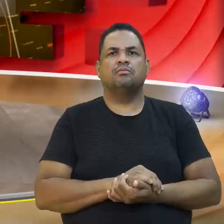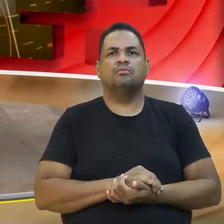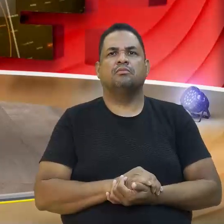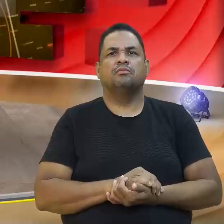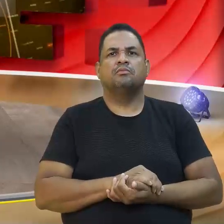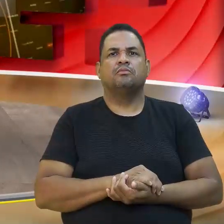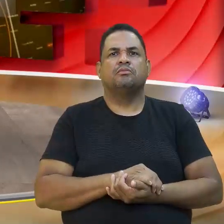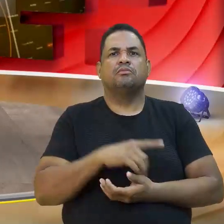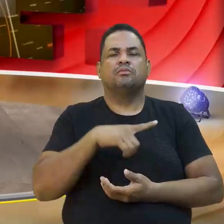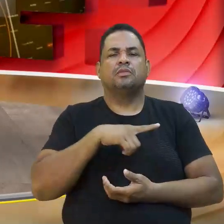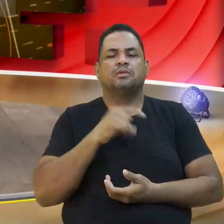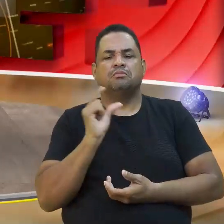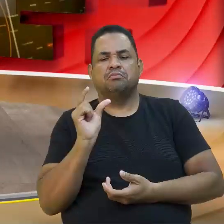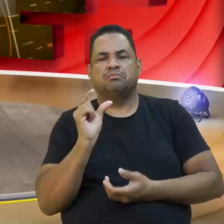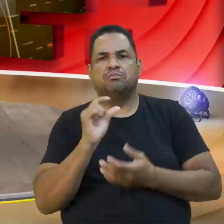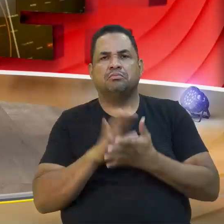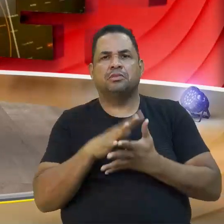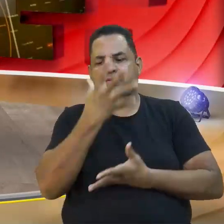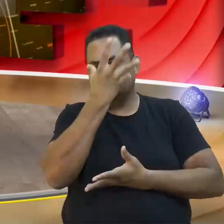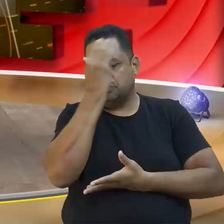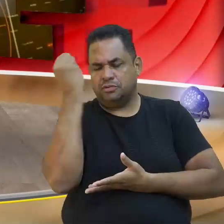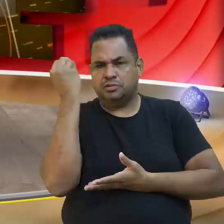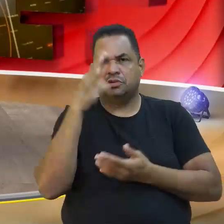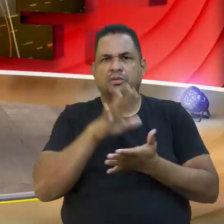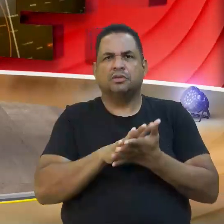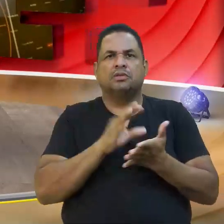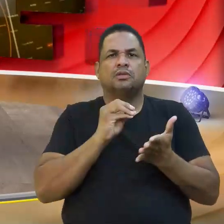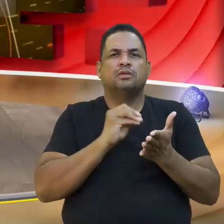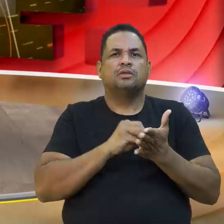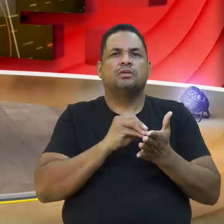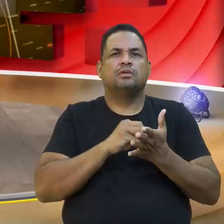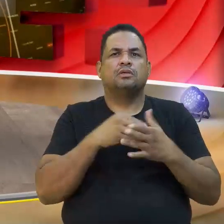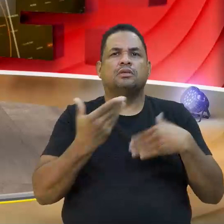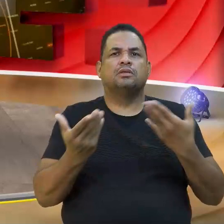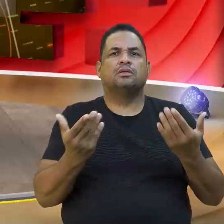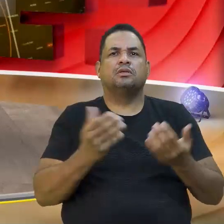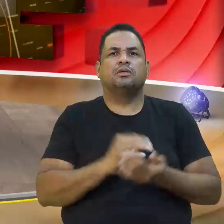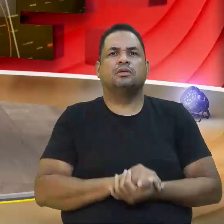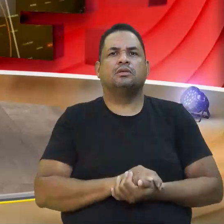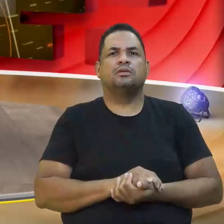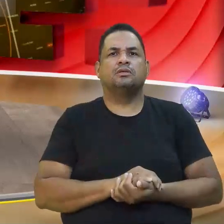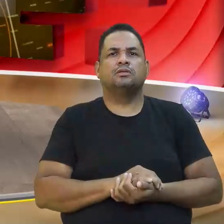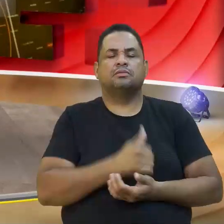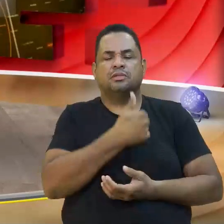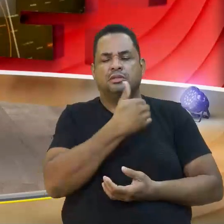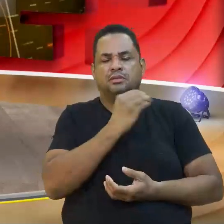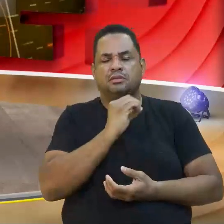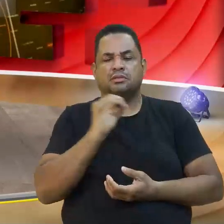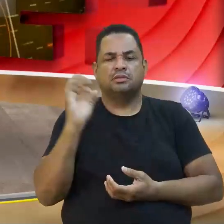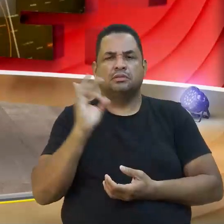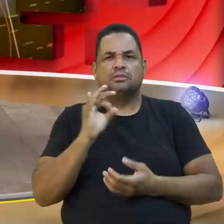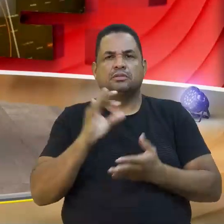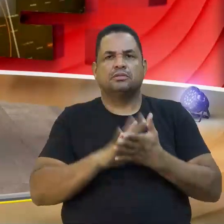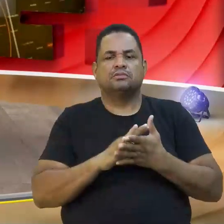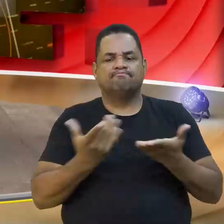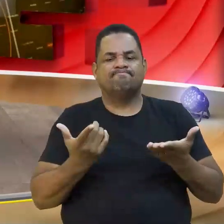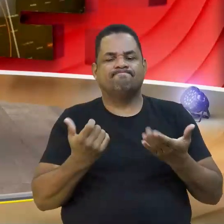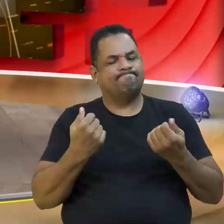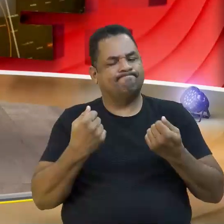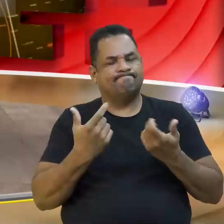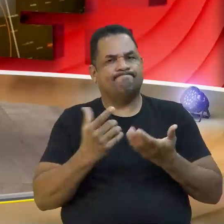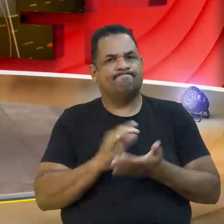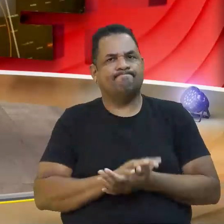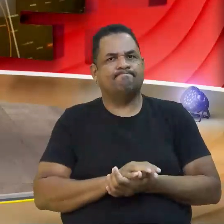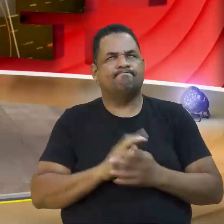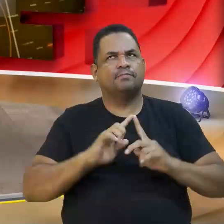palavrinha aqui, peraí, não, esqueci, falta, tá lá, mas 100%, será que dá? Mas se não der